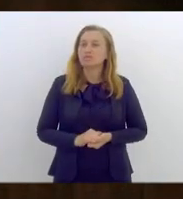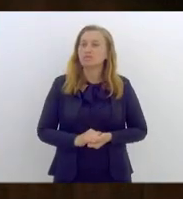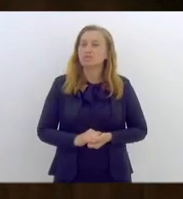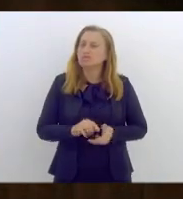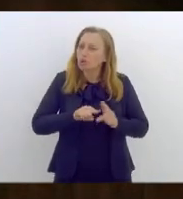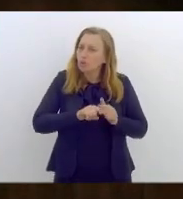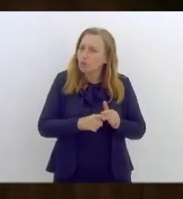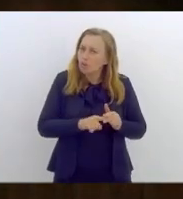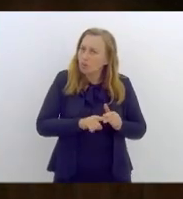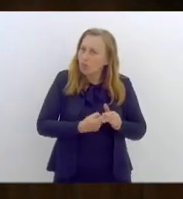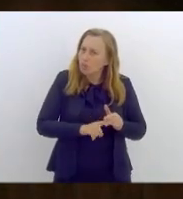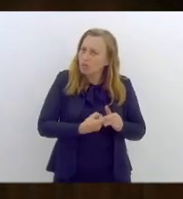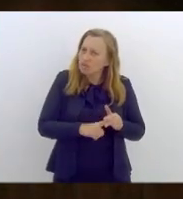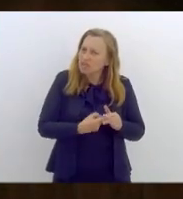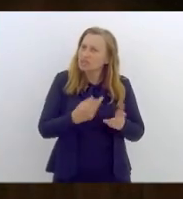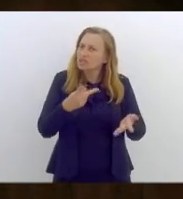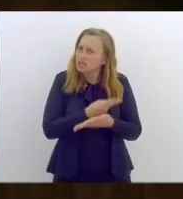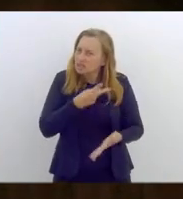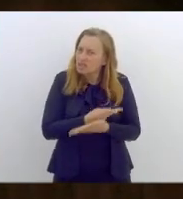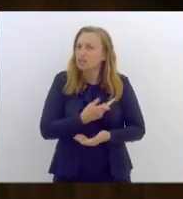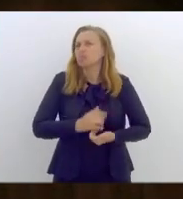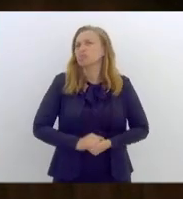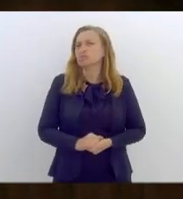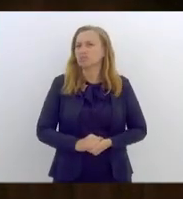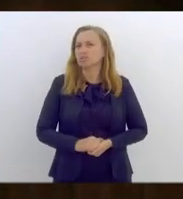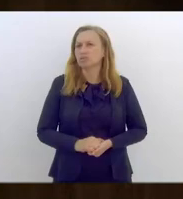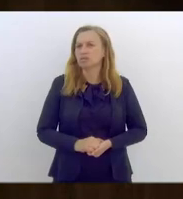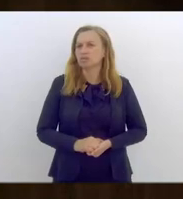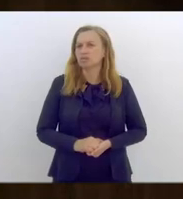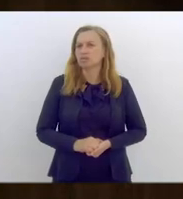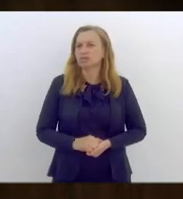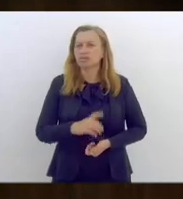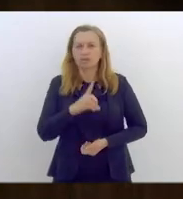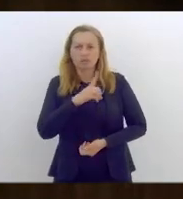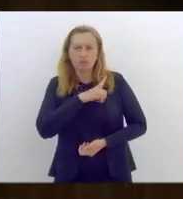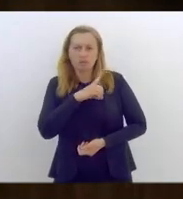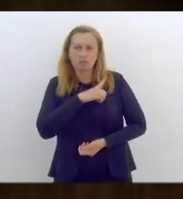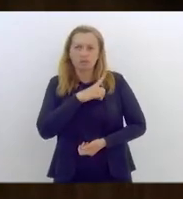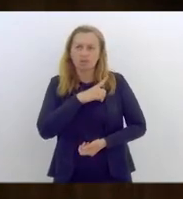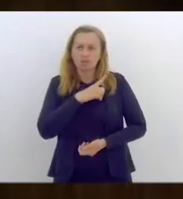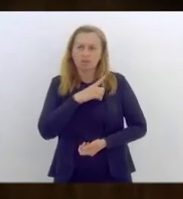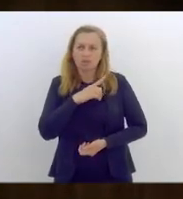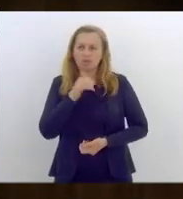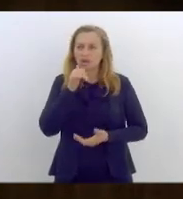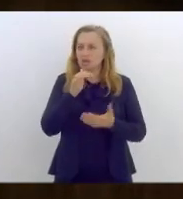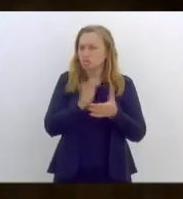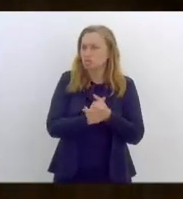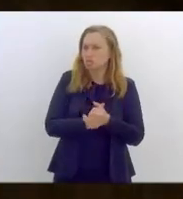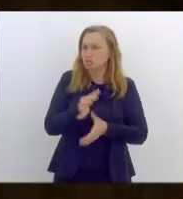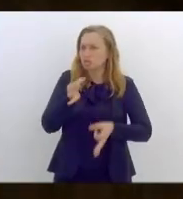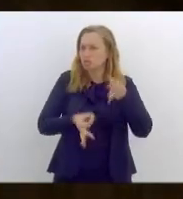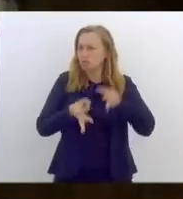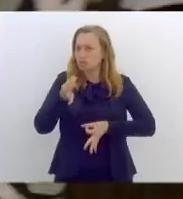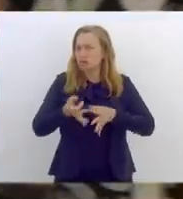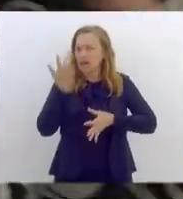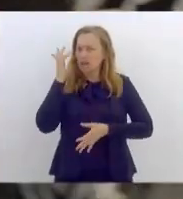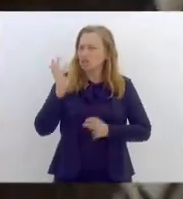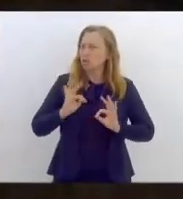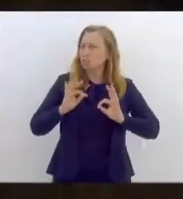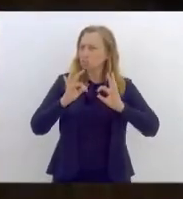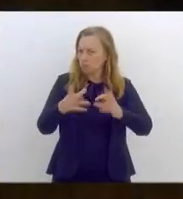para corrigir essas arbitrariedades o delegado marido de uma juíza e acha que pode tudo